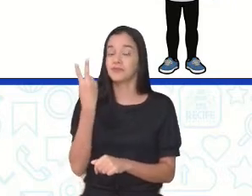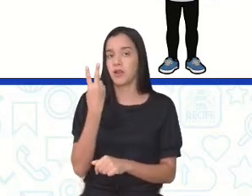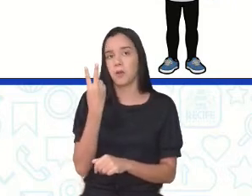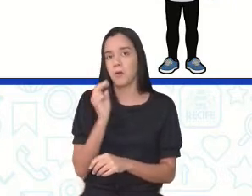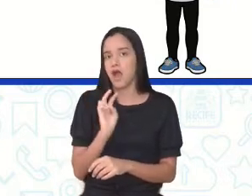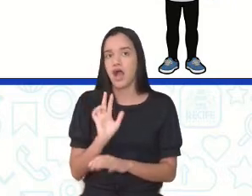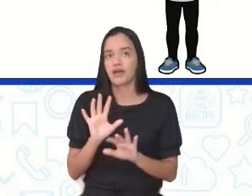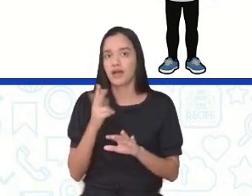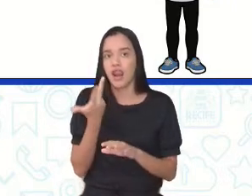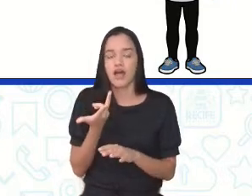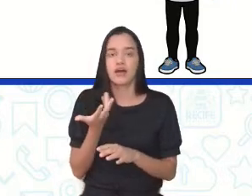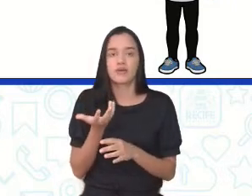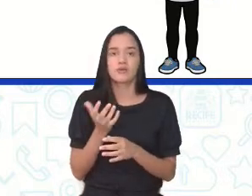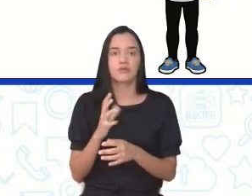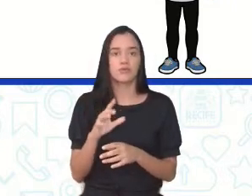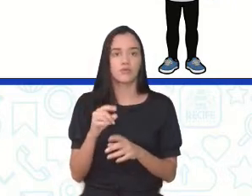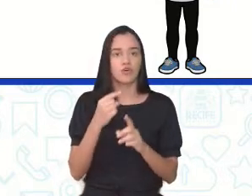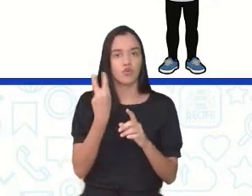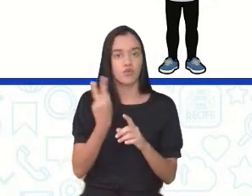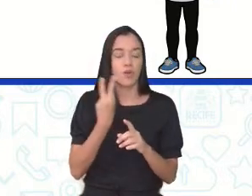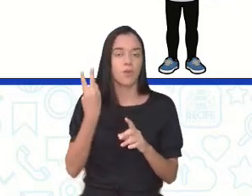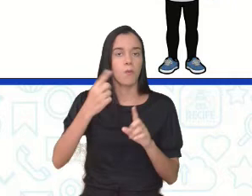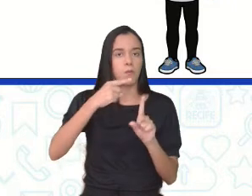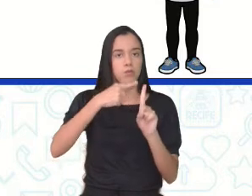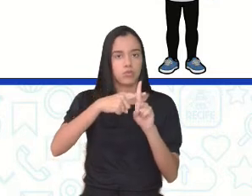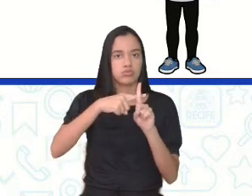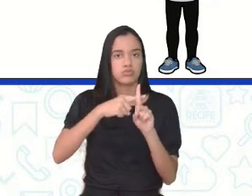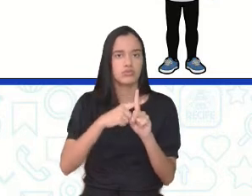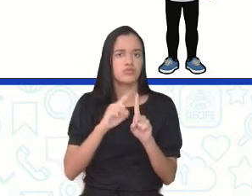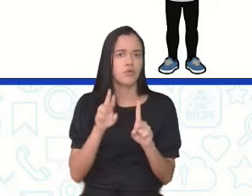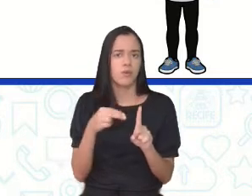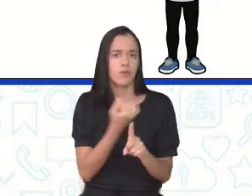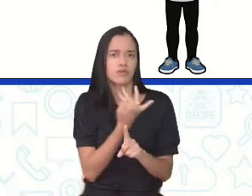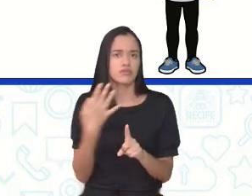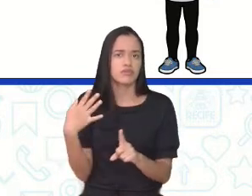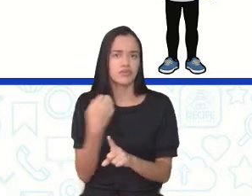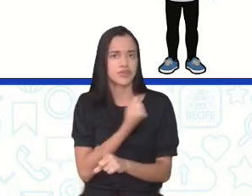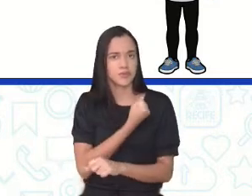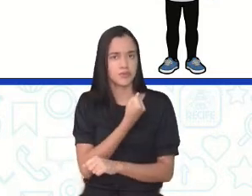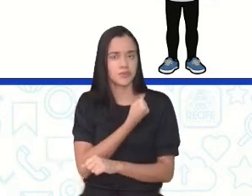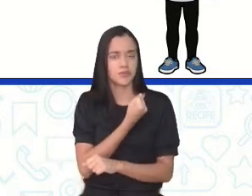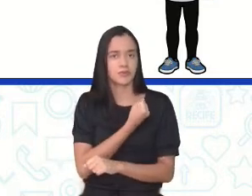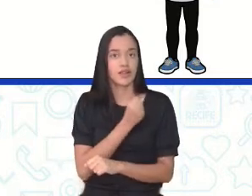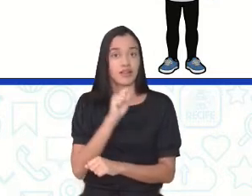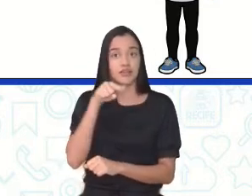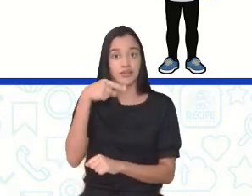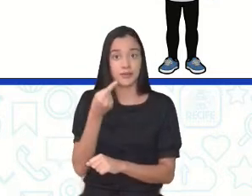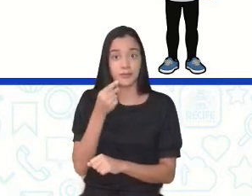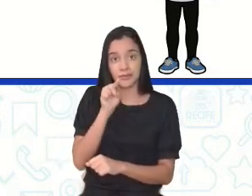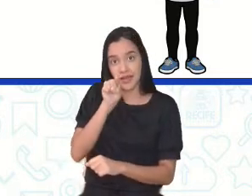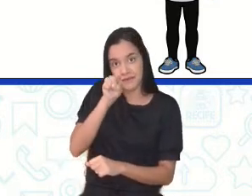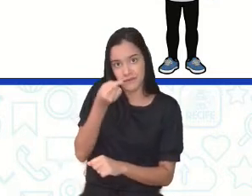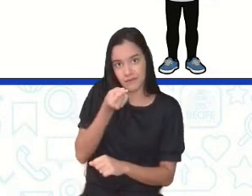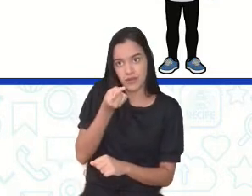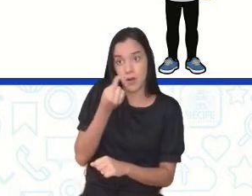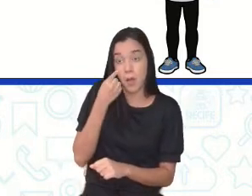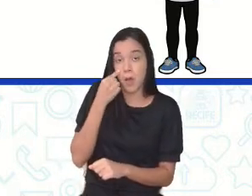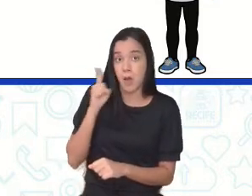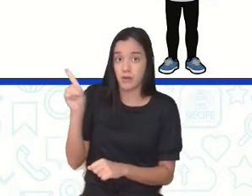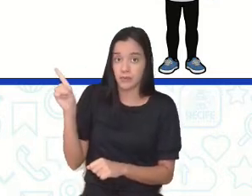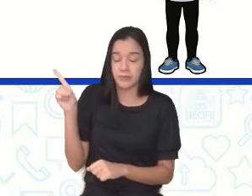Claro, o módulo dele, né, o valor positivo, ou a quantidade de números que está aí depois da vírgula, certo?